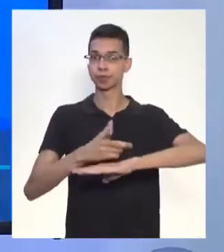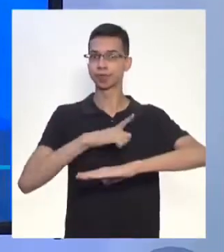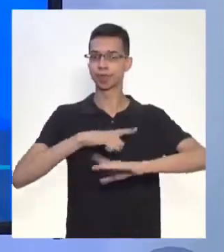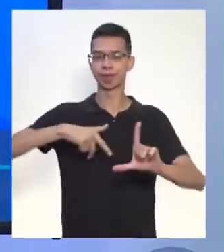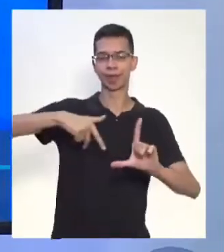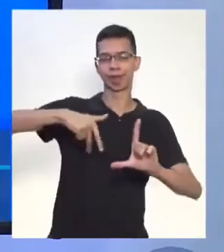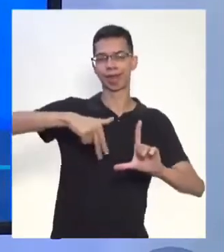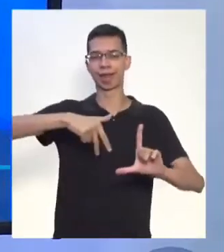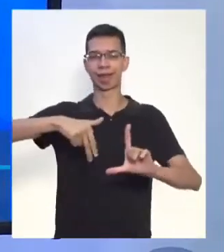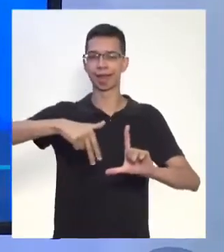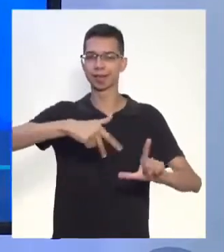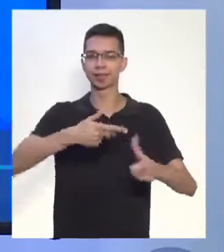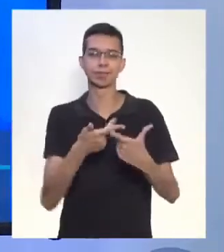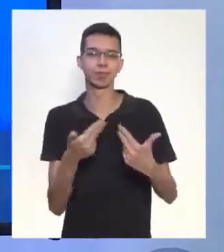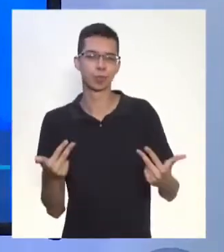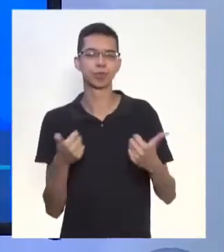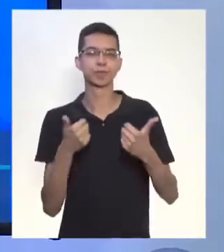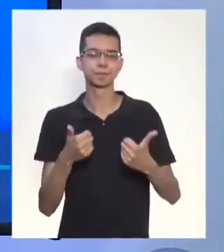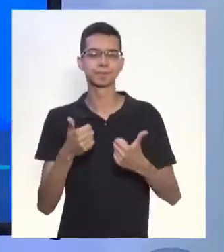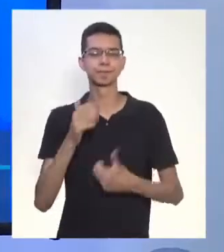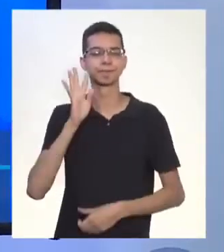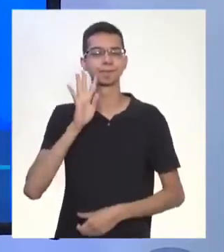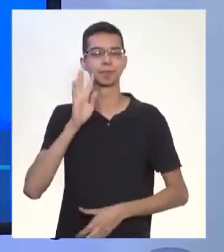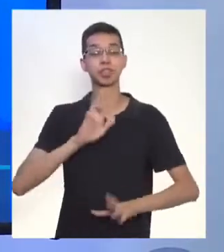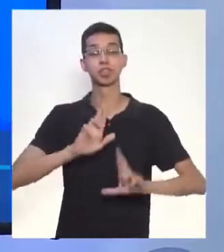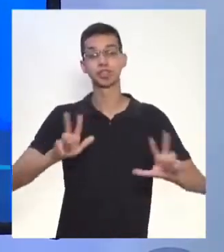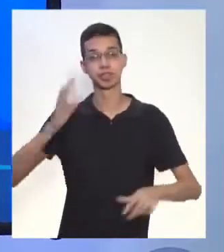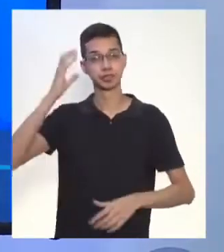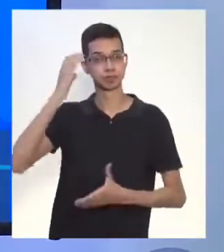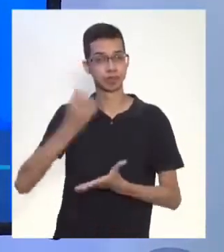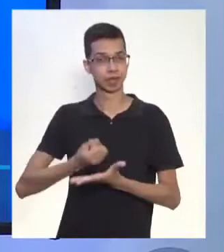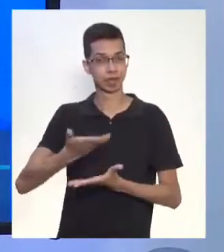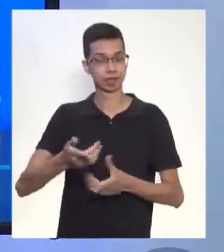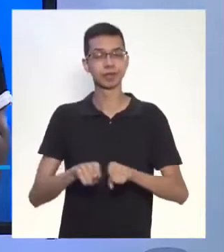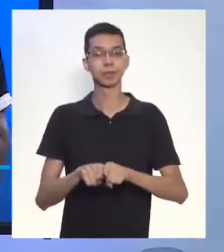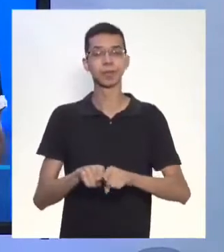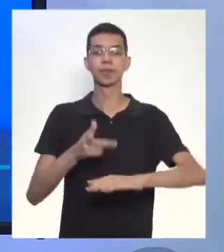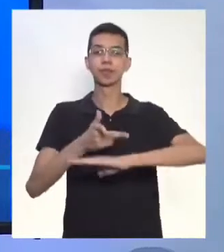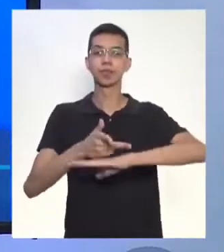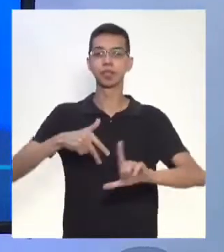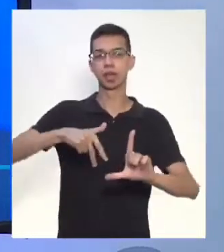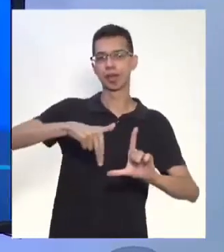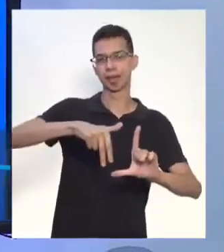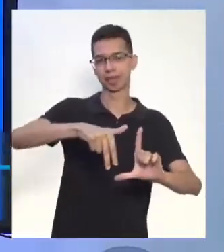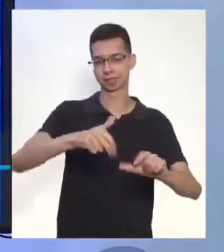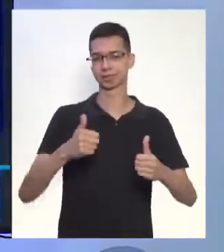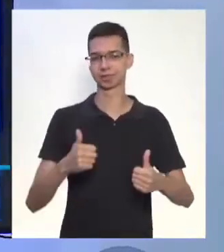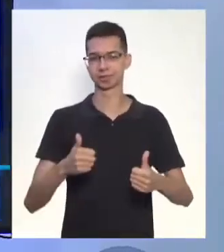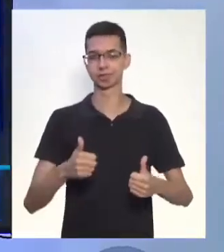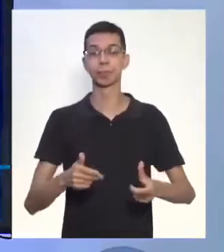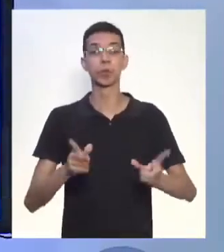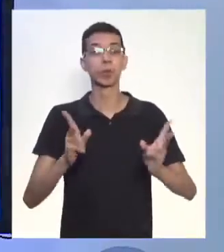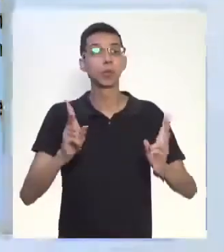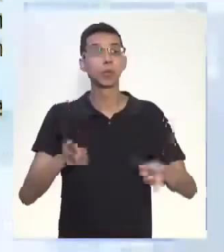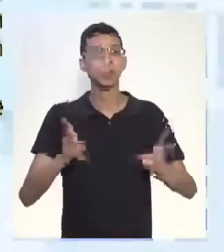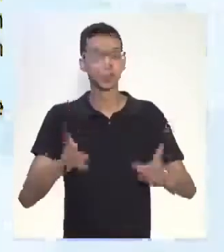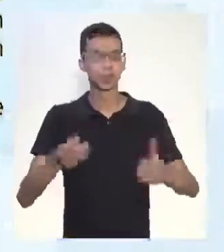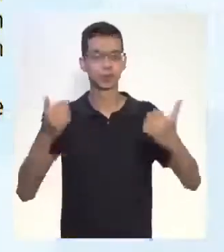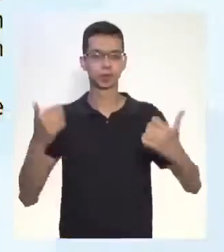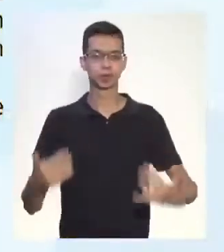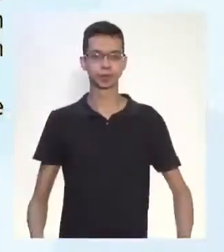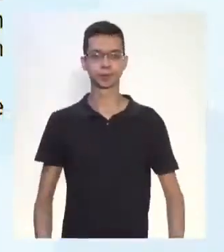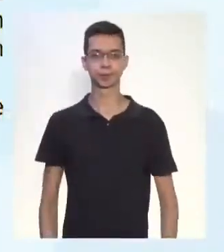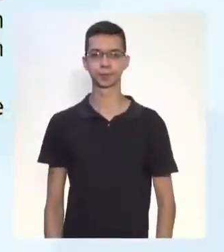Então, essa é a diferença do podcast e o videocast. Continuando aí a contextualização.